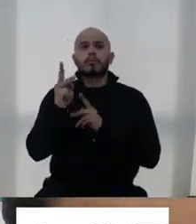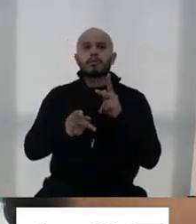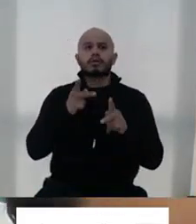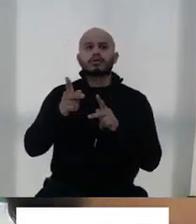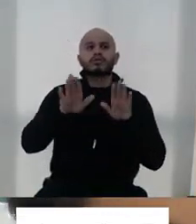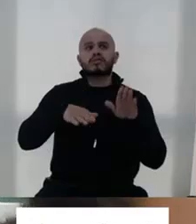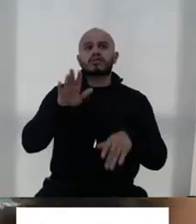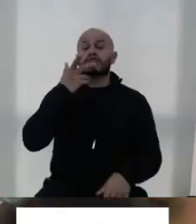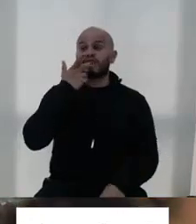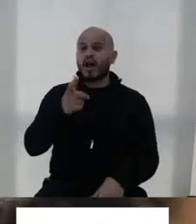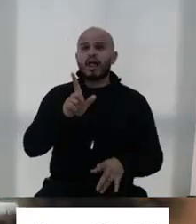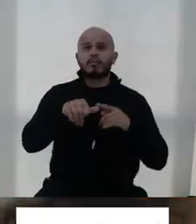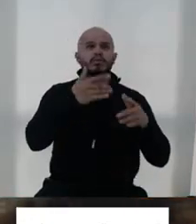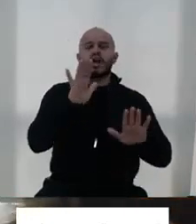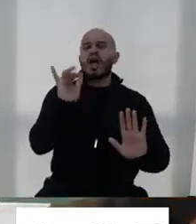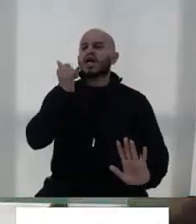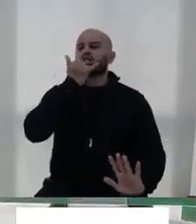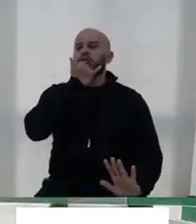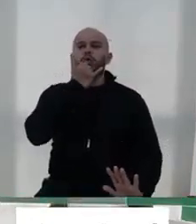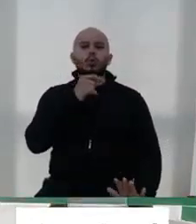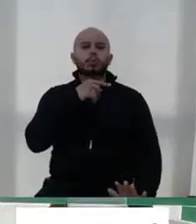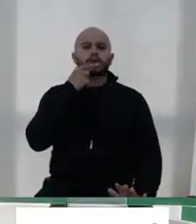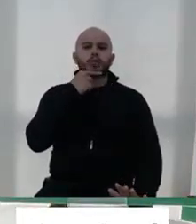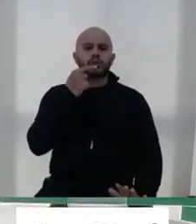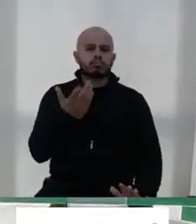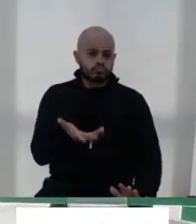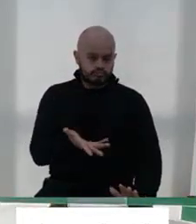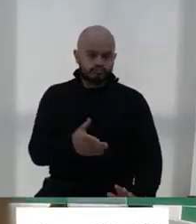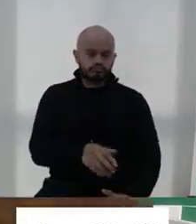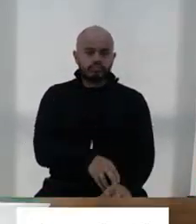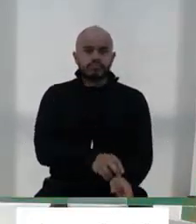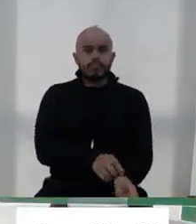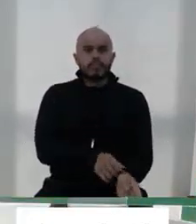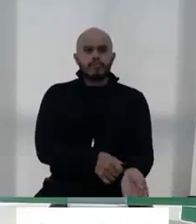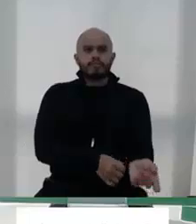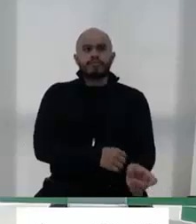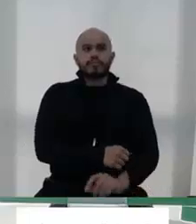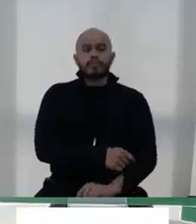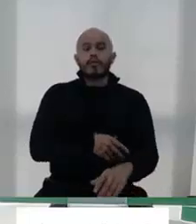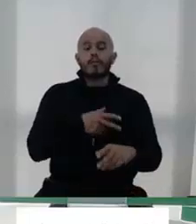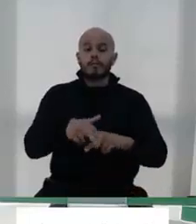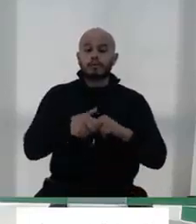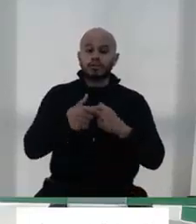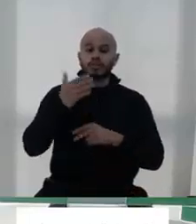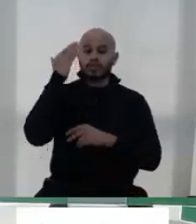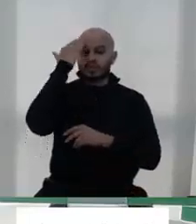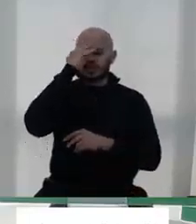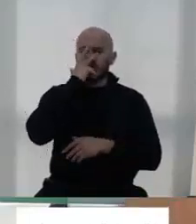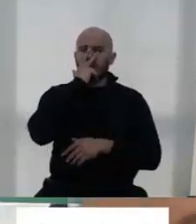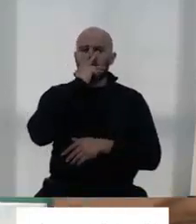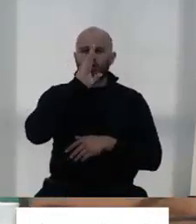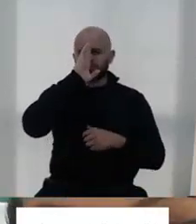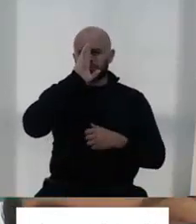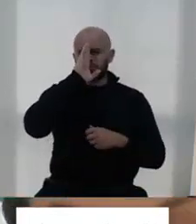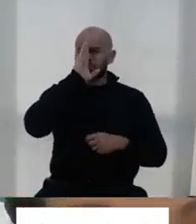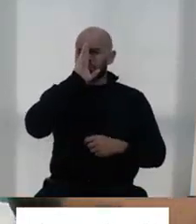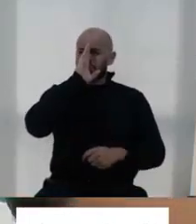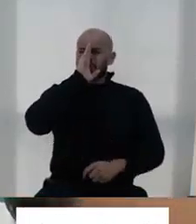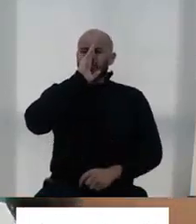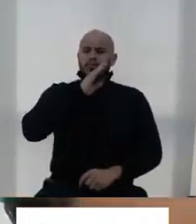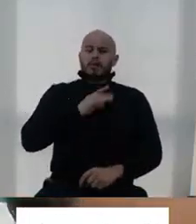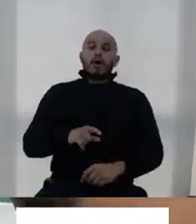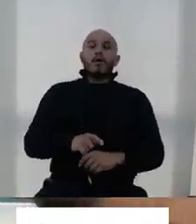não iria se concretizar na prática, né? Então, a gente entendeu, sobretudo, acho que o principal ponto é que